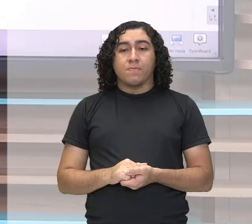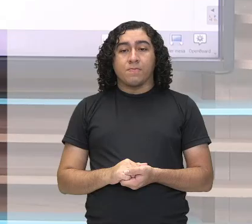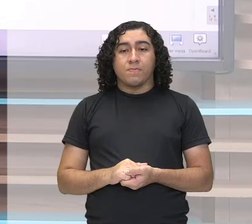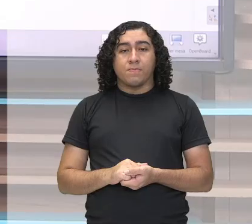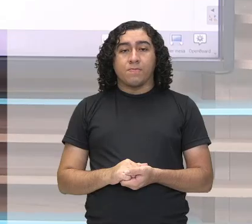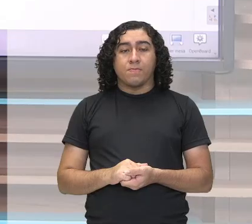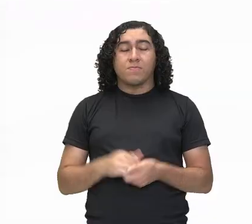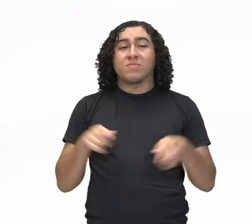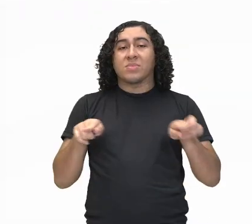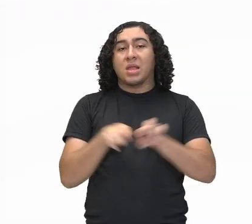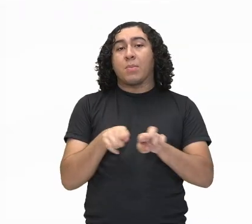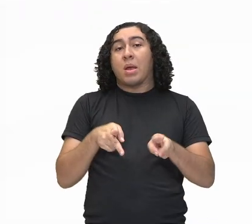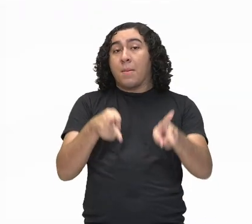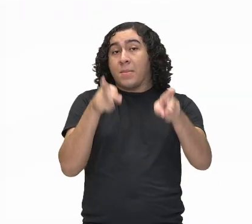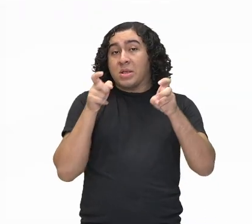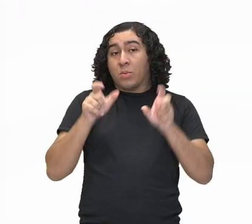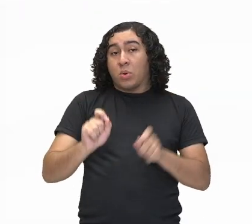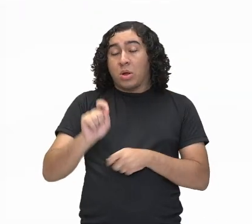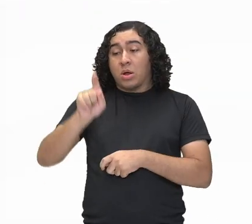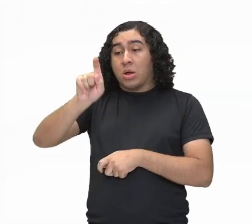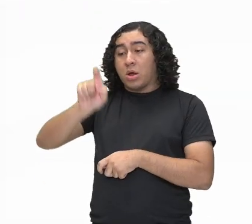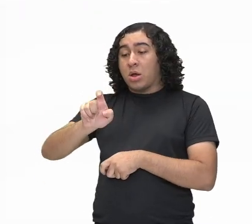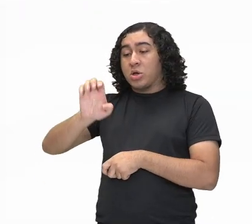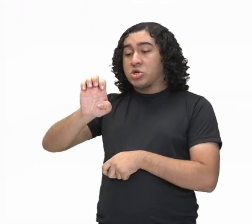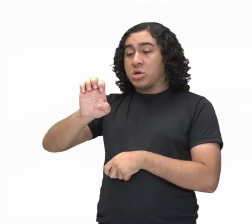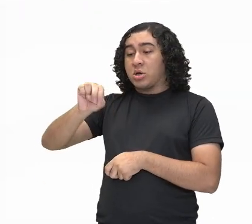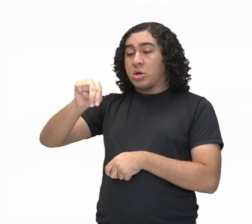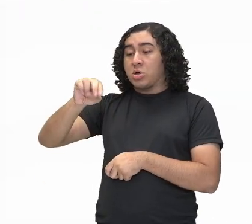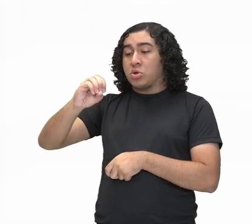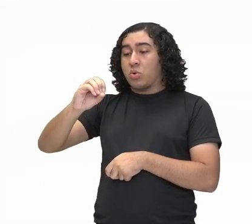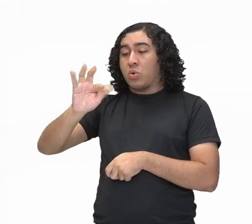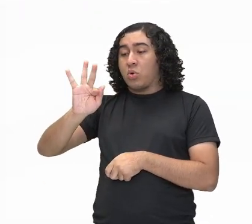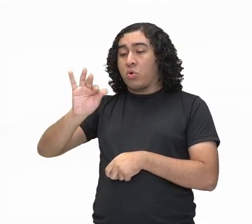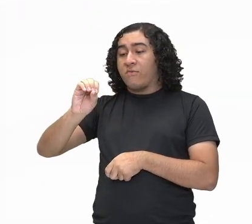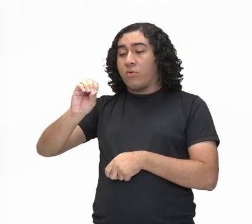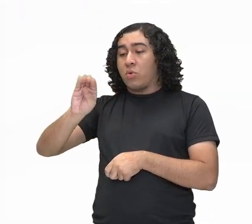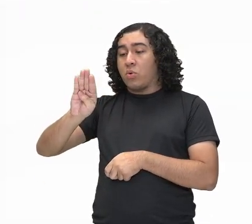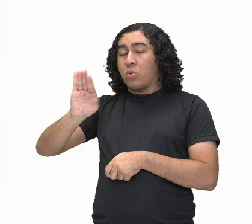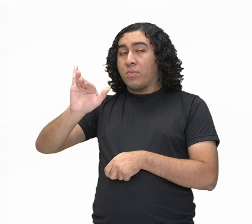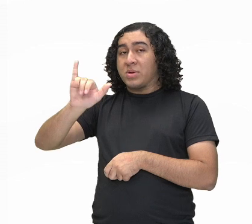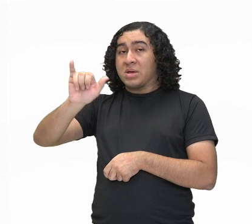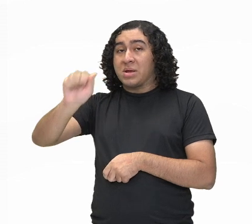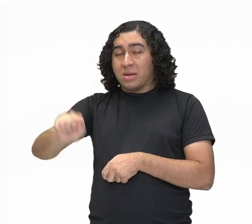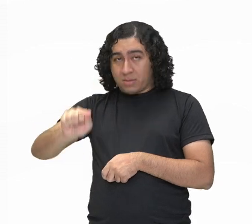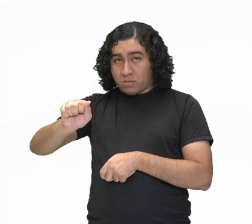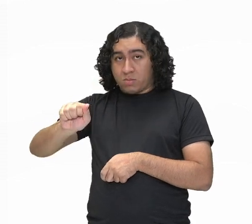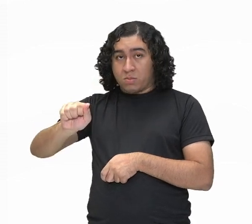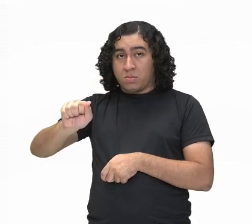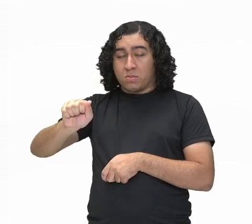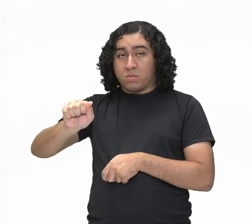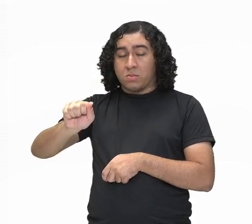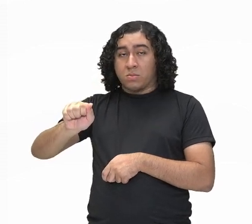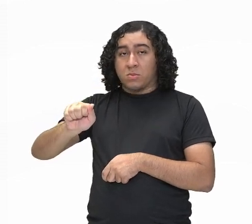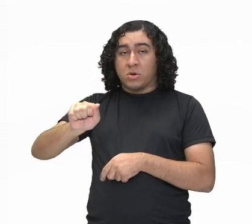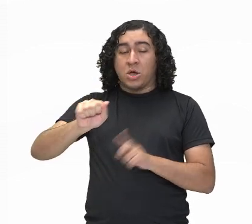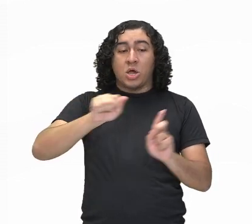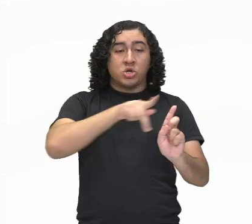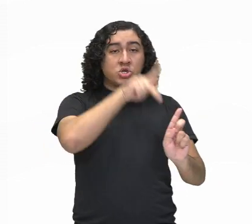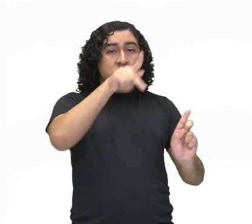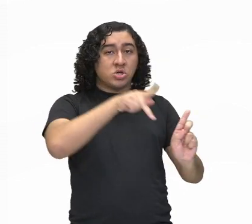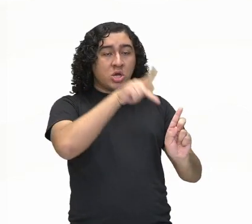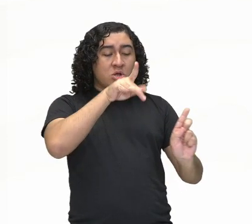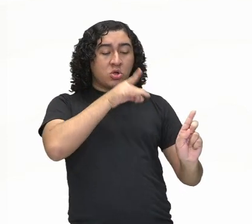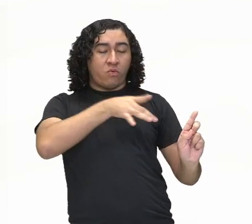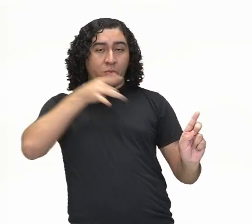a xenofobia. E aí nós vamos verificar o conceito de xenofobia, né? Que inclusive, aqui no